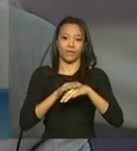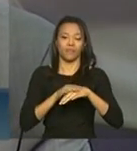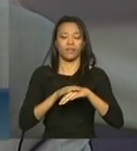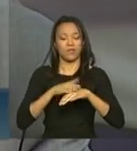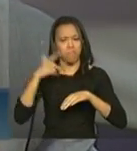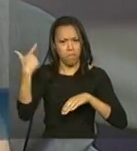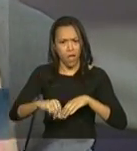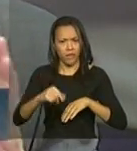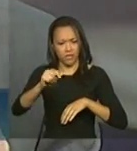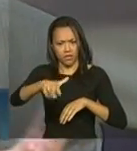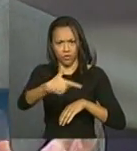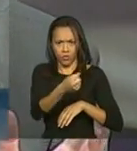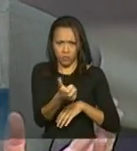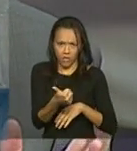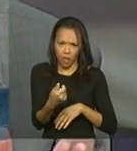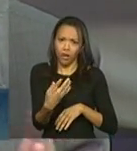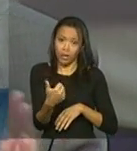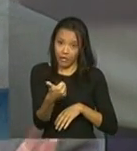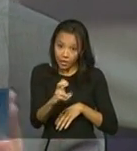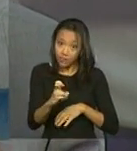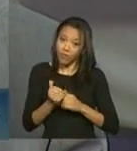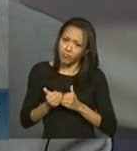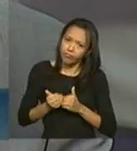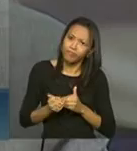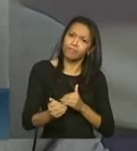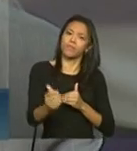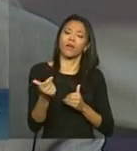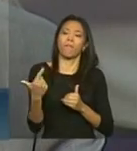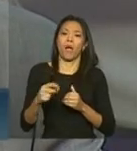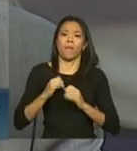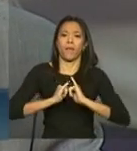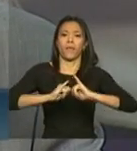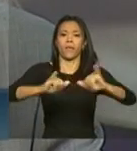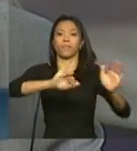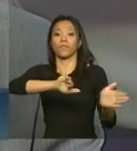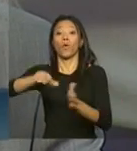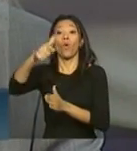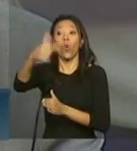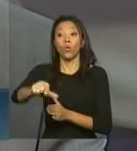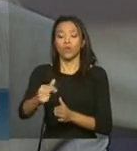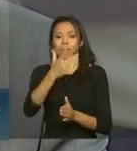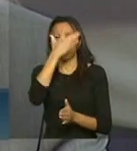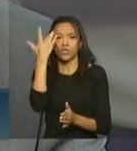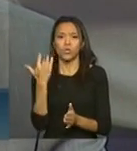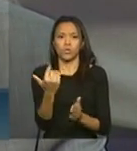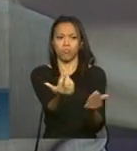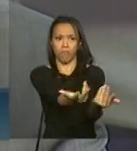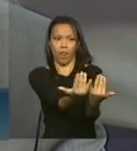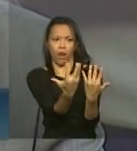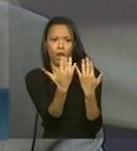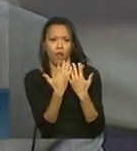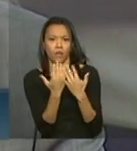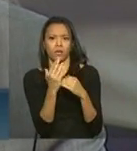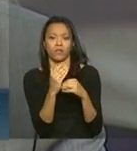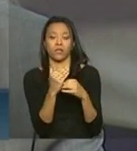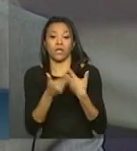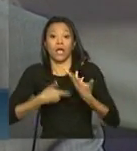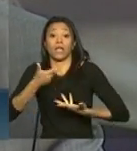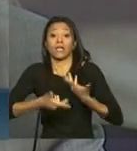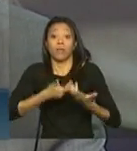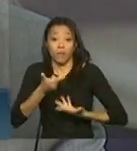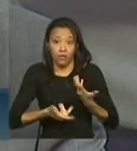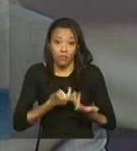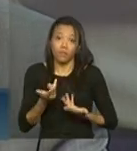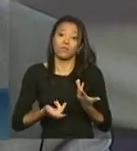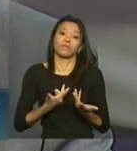aí controlar. Outra coisa importante é quando vê o número total de pacientes em tratamento, que aí não é a incidência, é a prevalência. A